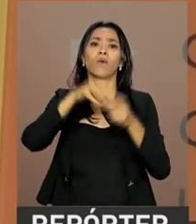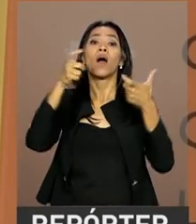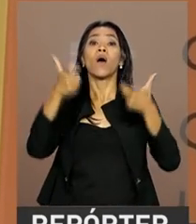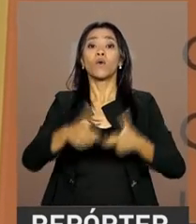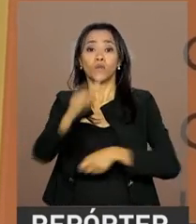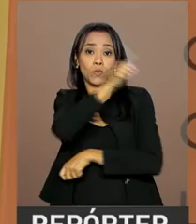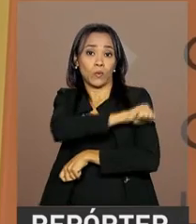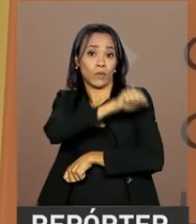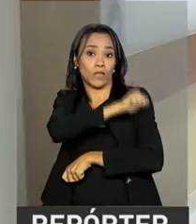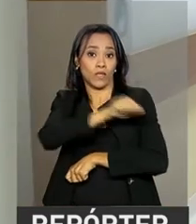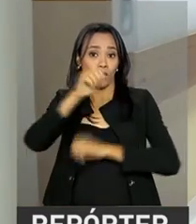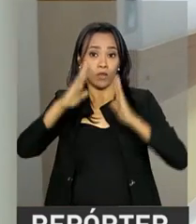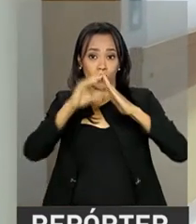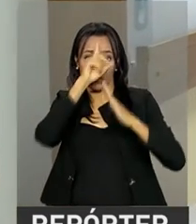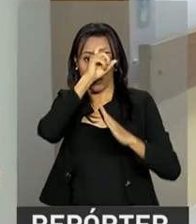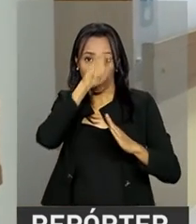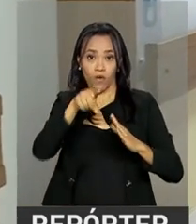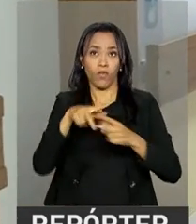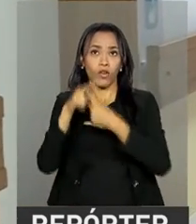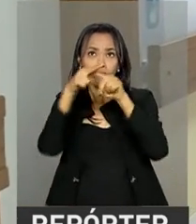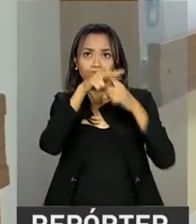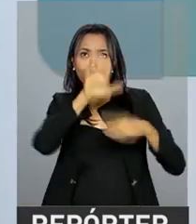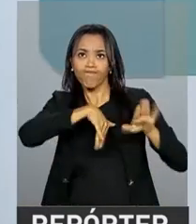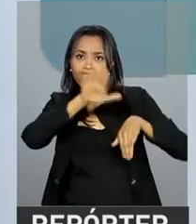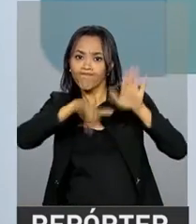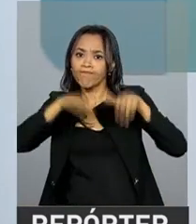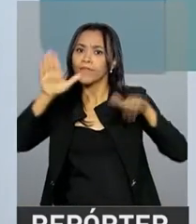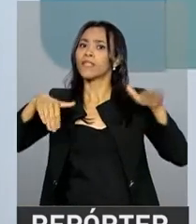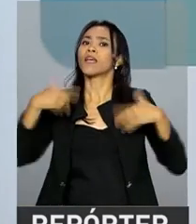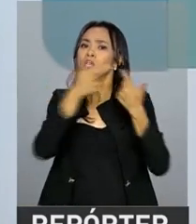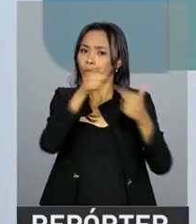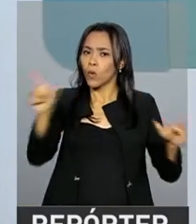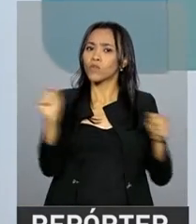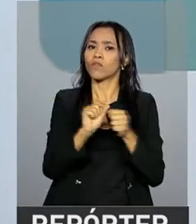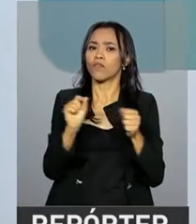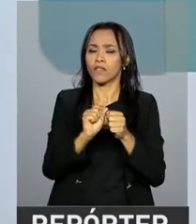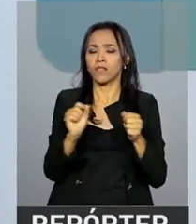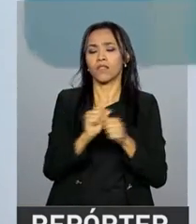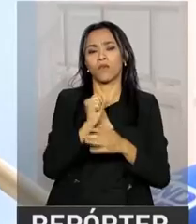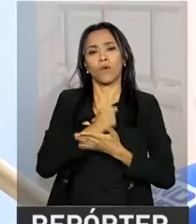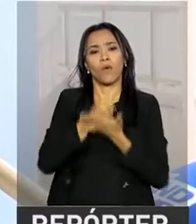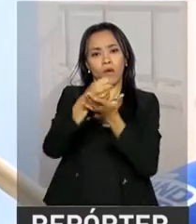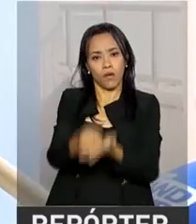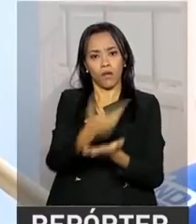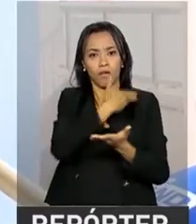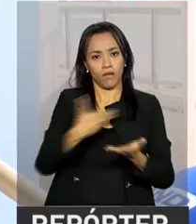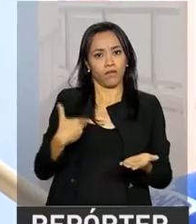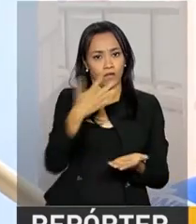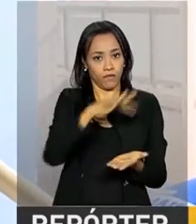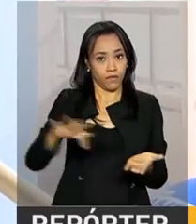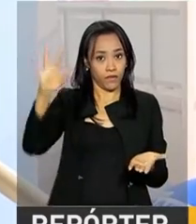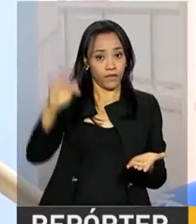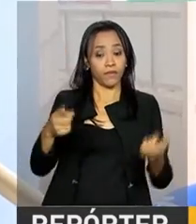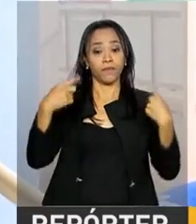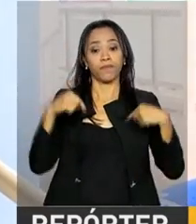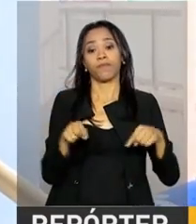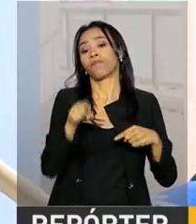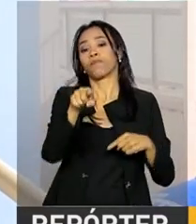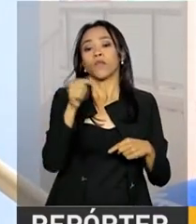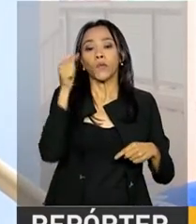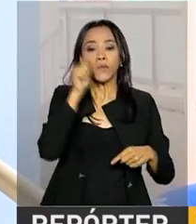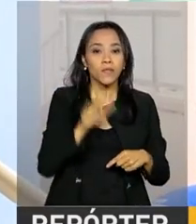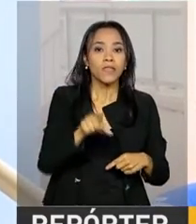Rio de Janeiro, foi reformado. E outros investimentos estão sendo feitos pelo governo federal. Conseguimos ampliar aquilo que a